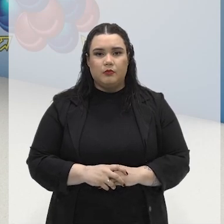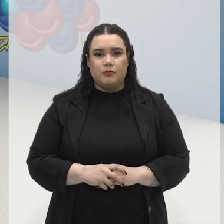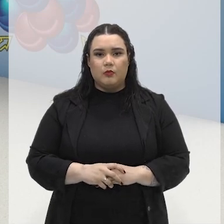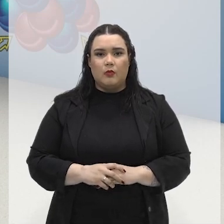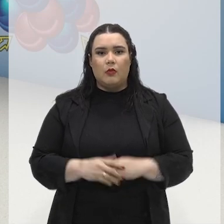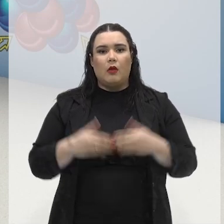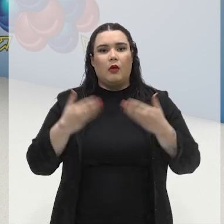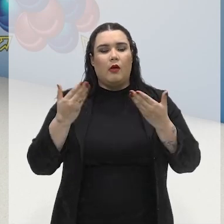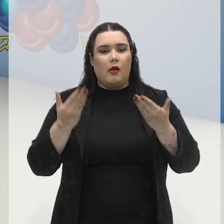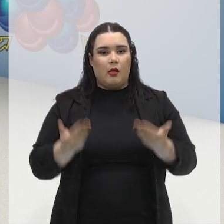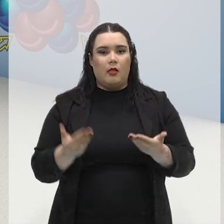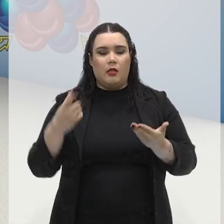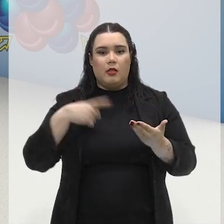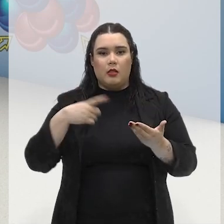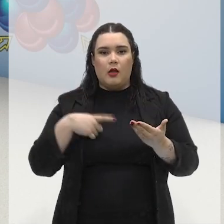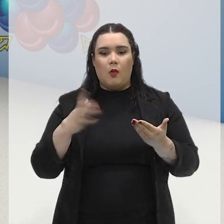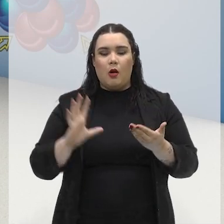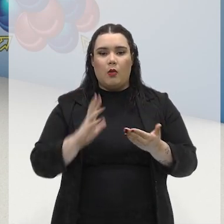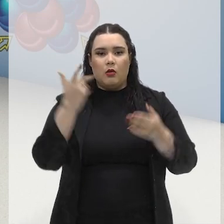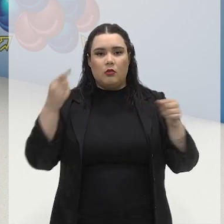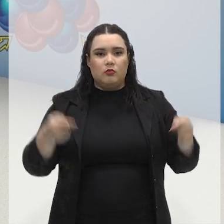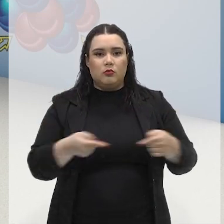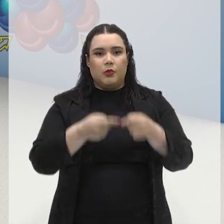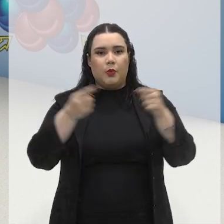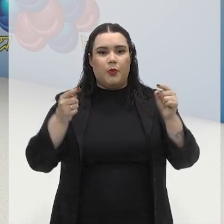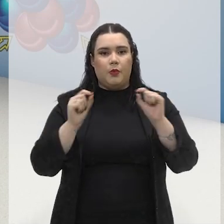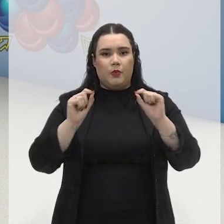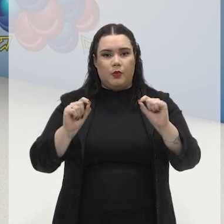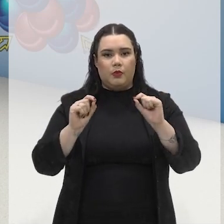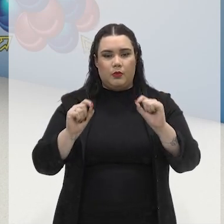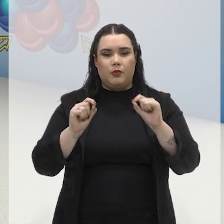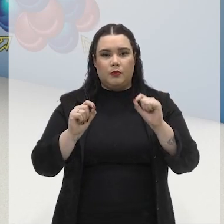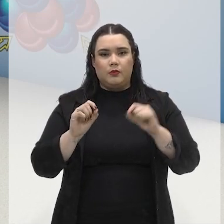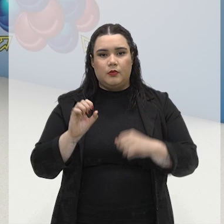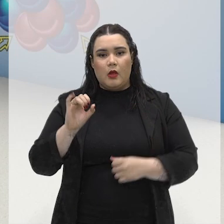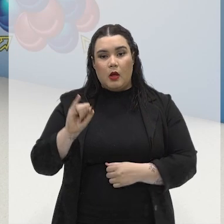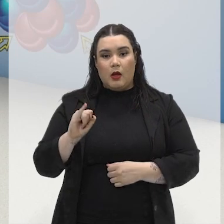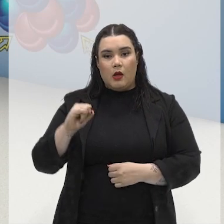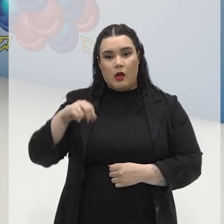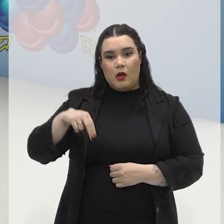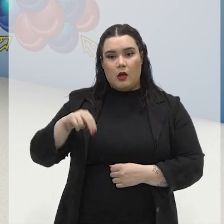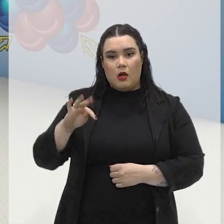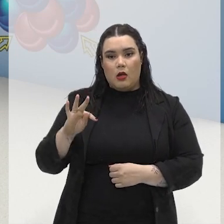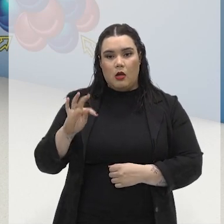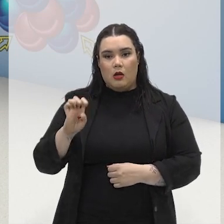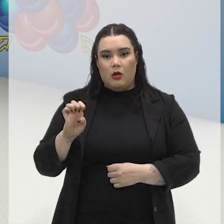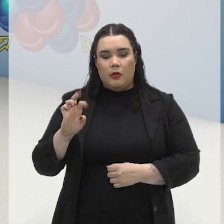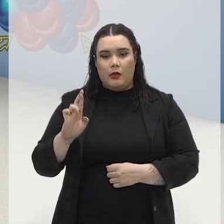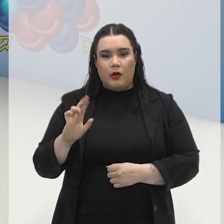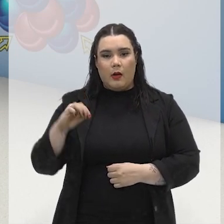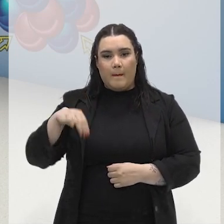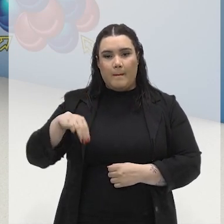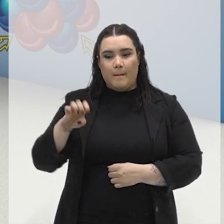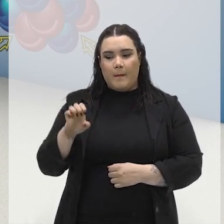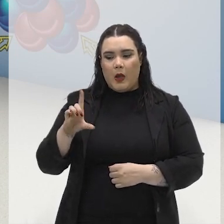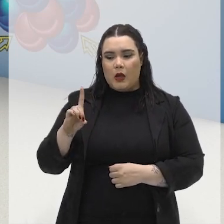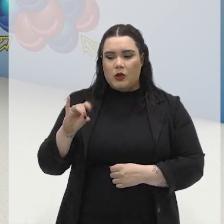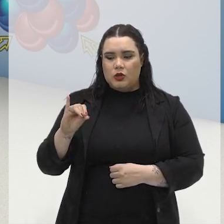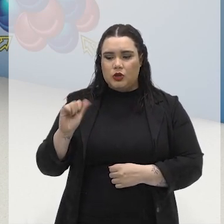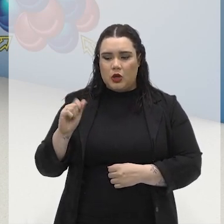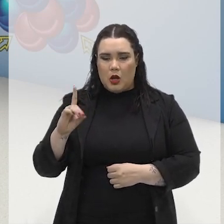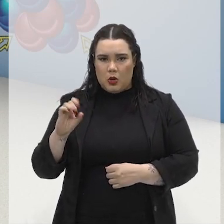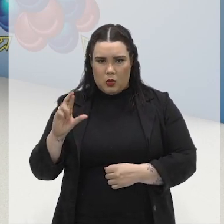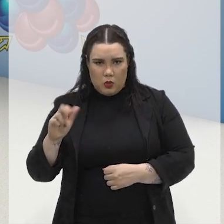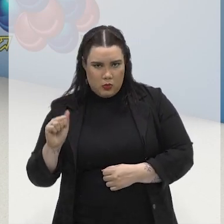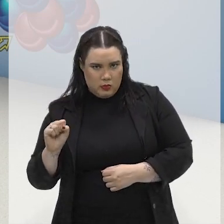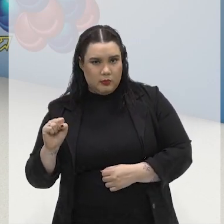são intermediadas por aquilo que nós chamamos de intermediadoras. Só que para isso, nós vamos entrar num outro